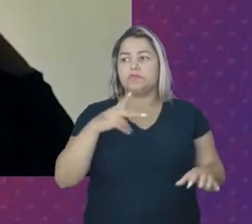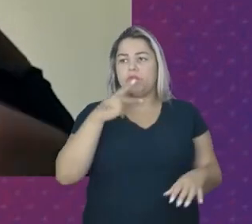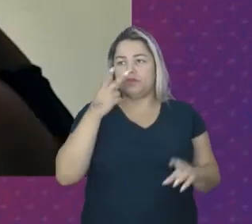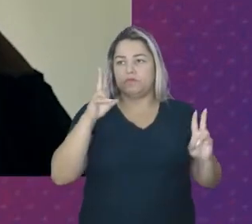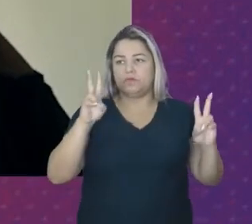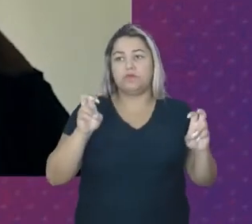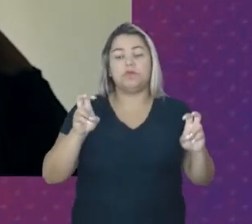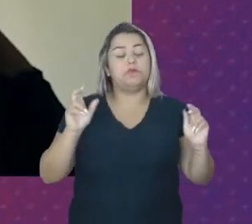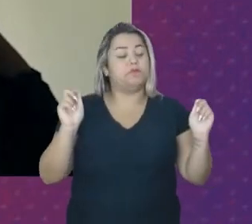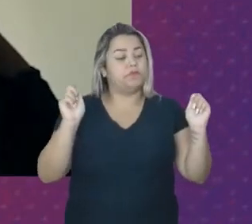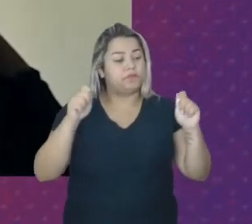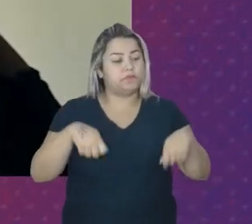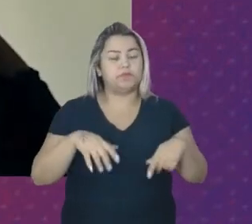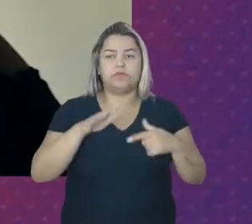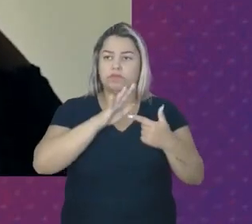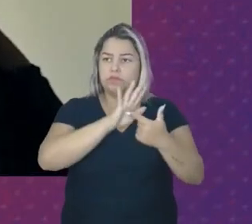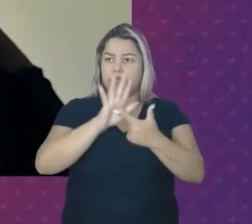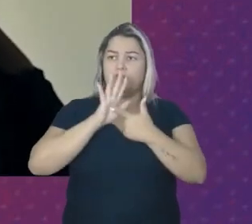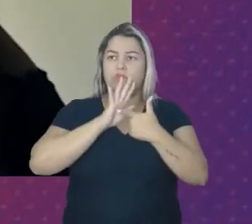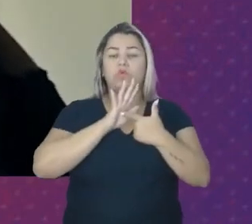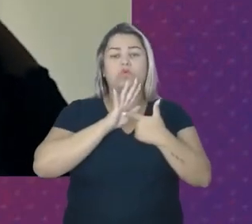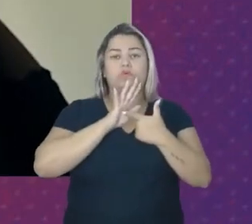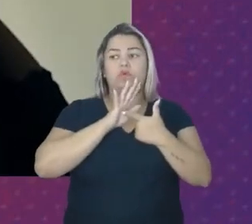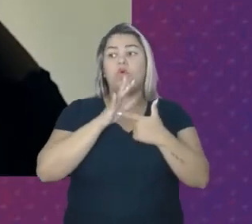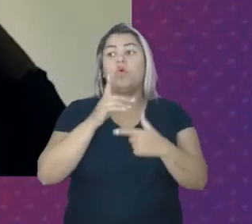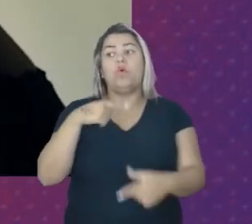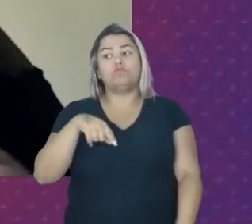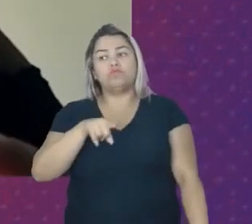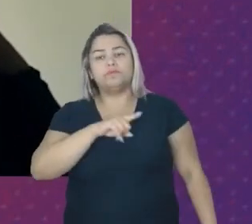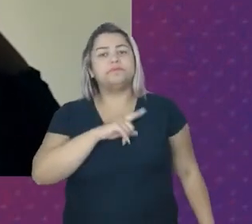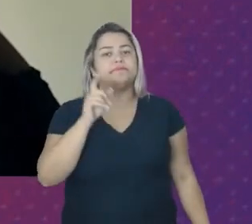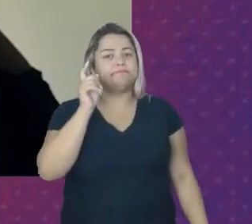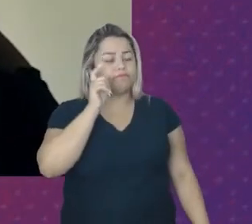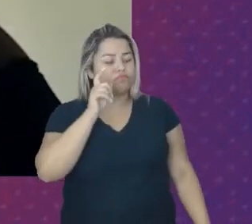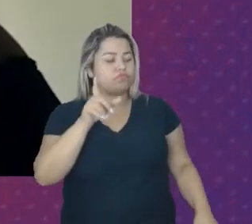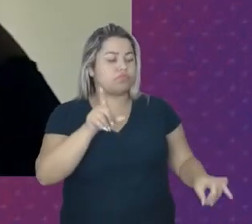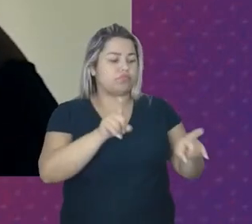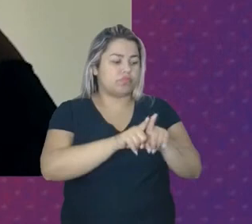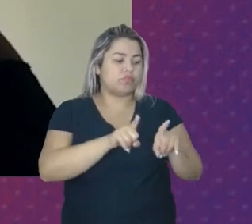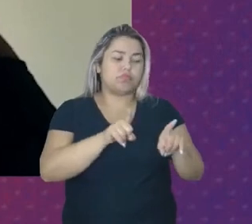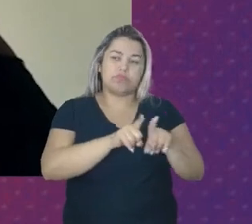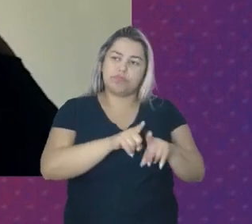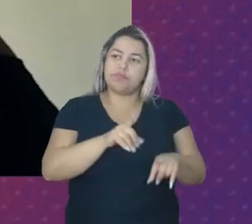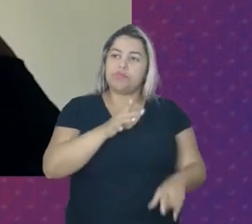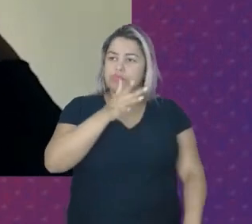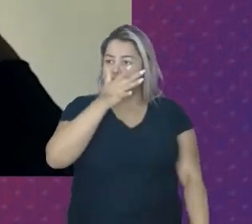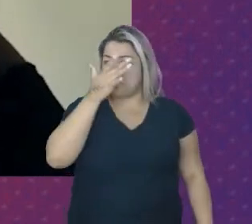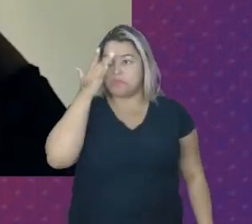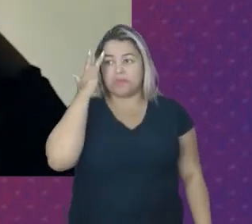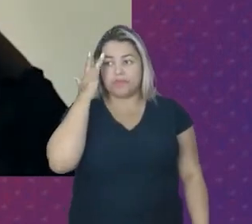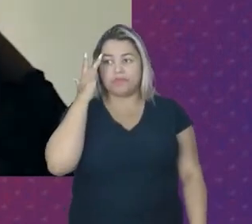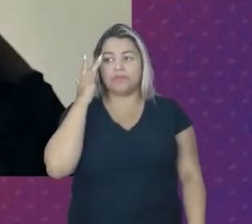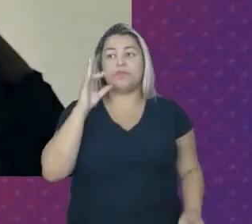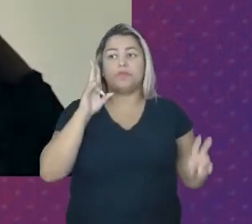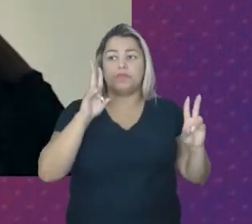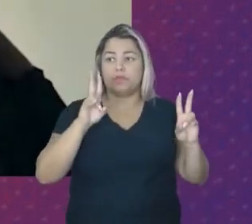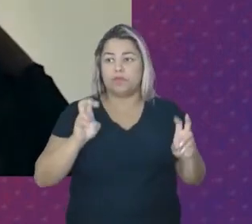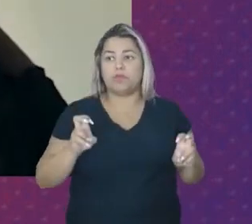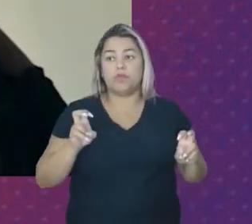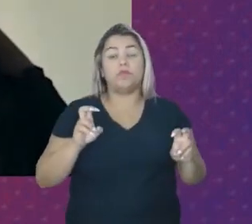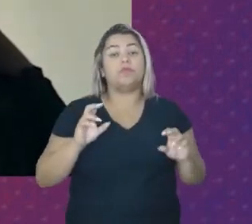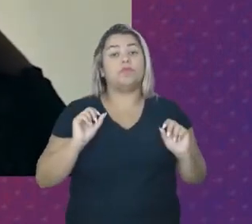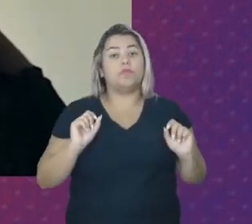assuntos, precisamos mostrar ao mundo o nosso interesse também, o interesse do nosso público por aqueles assuntos. No